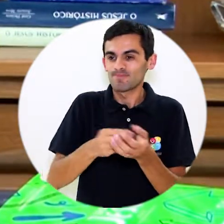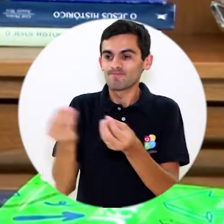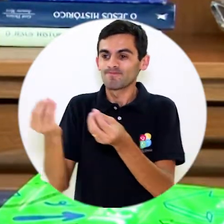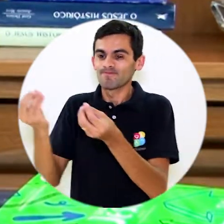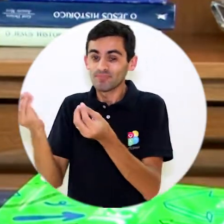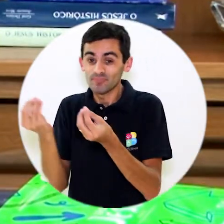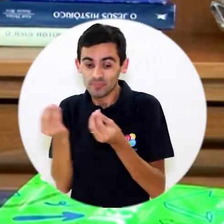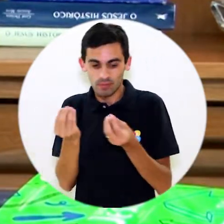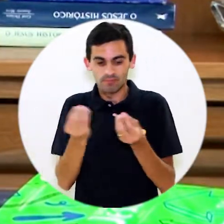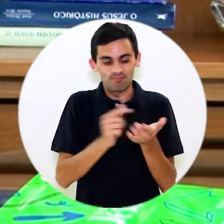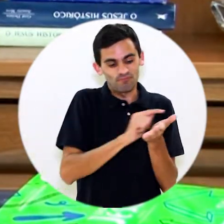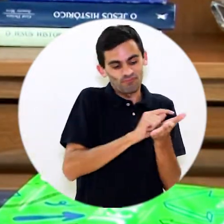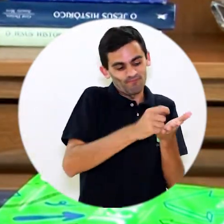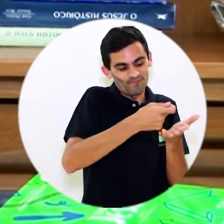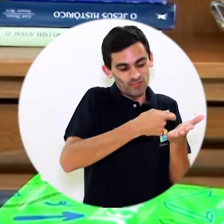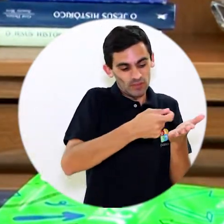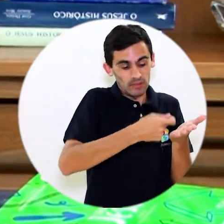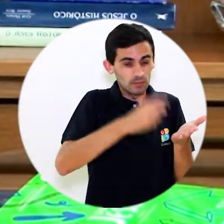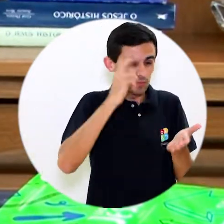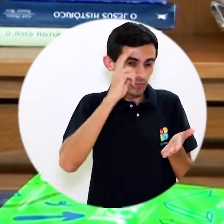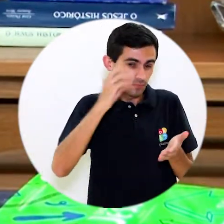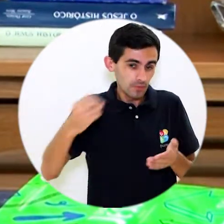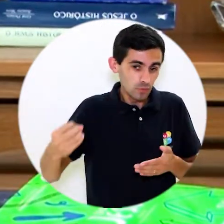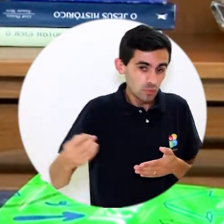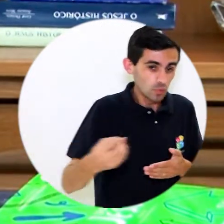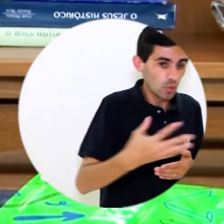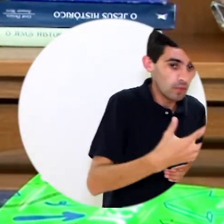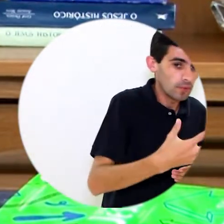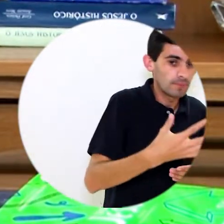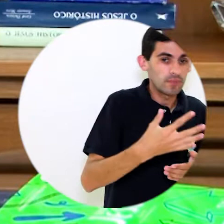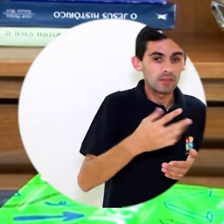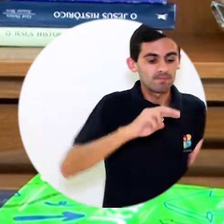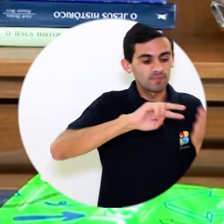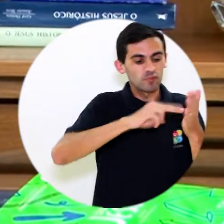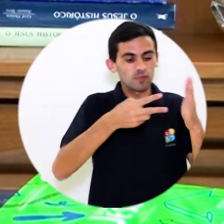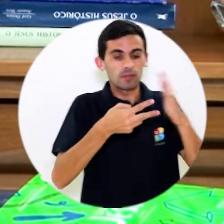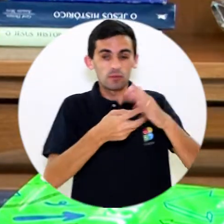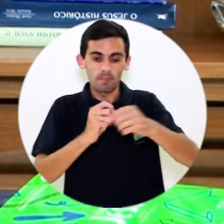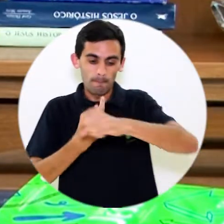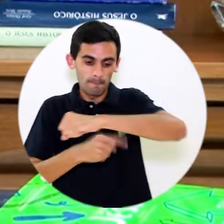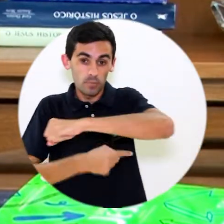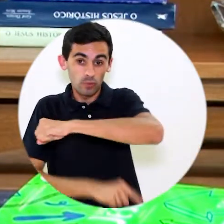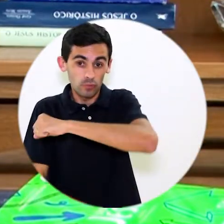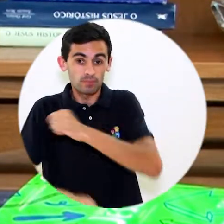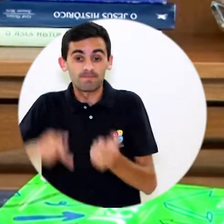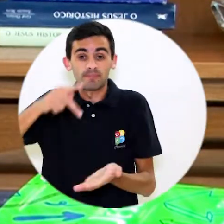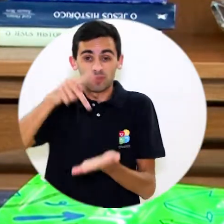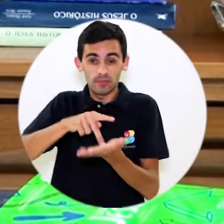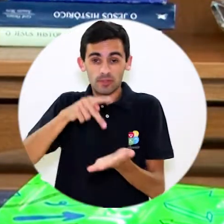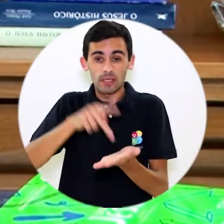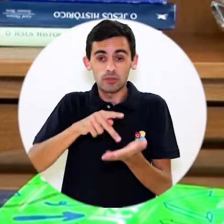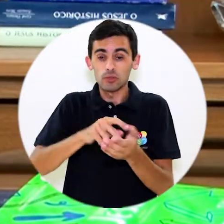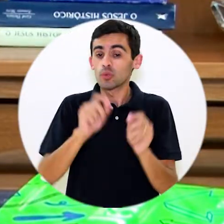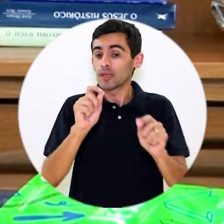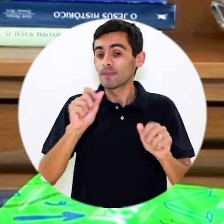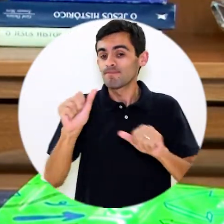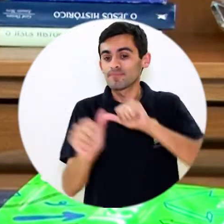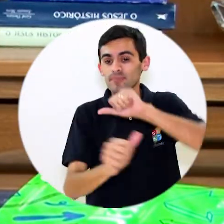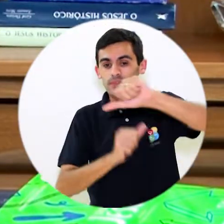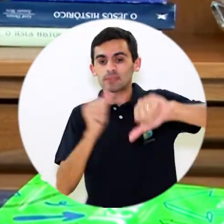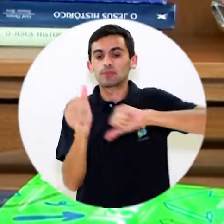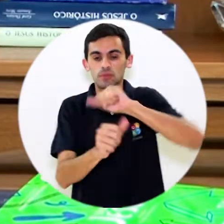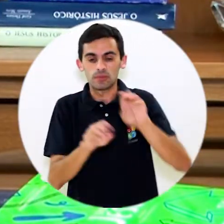isso. Nos dá uma nova oportunidade de escrever uma nova história com significados profundos, reais